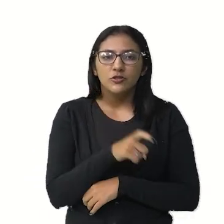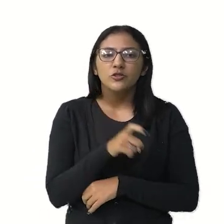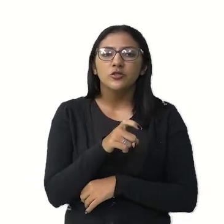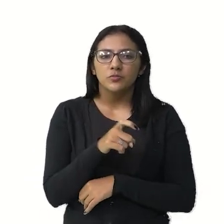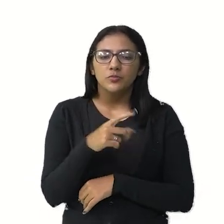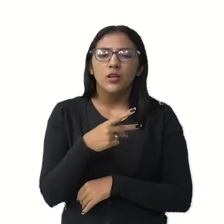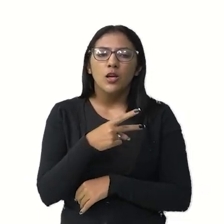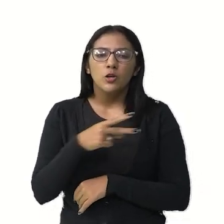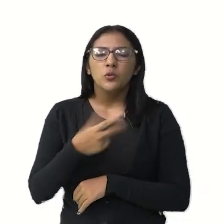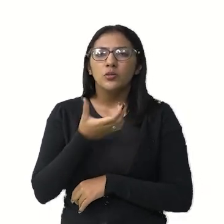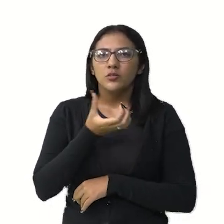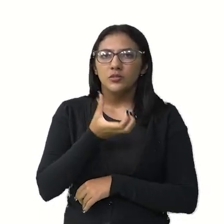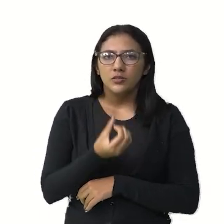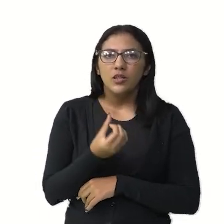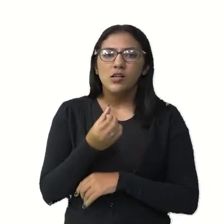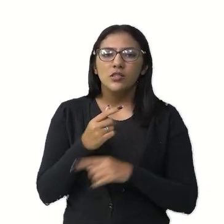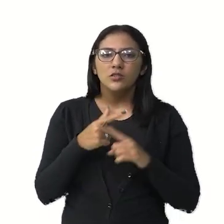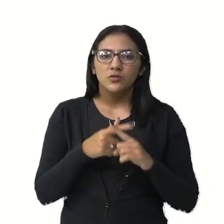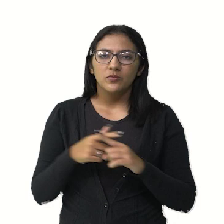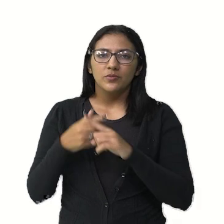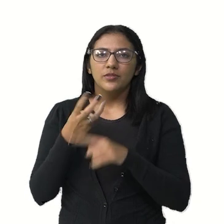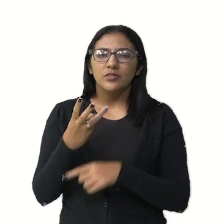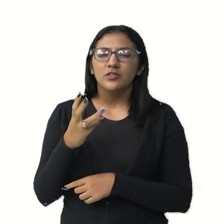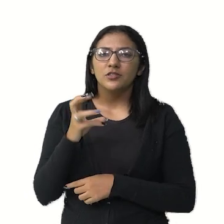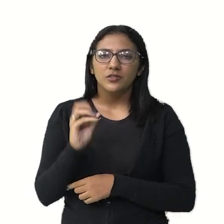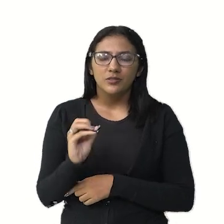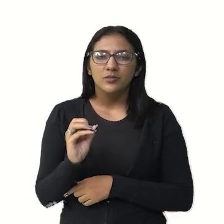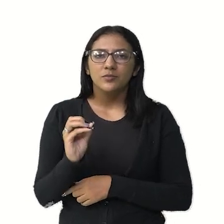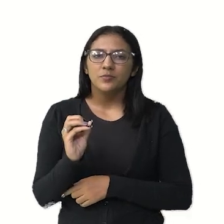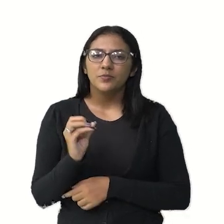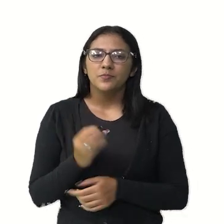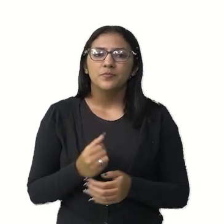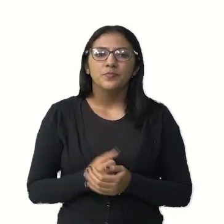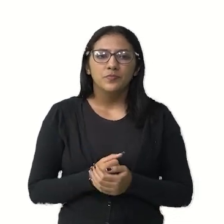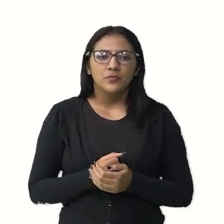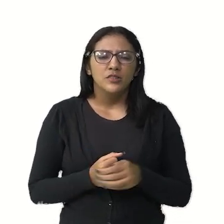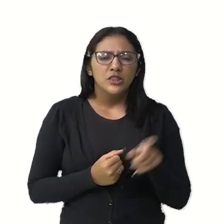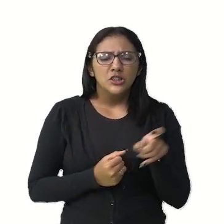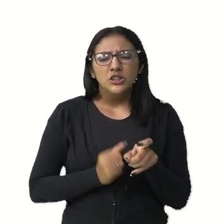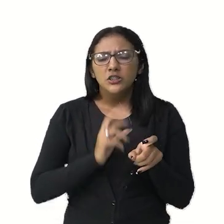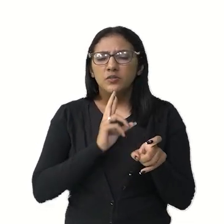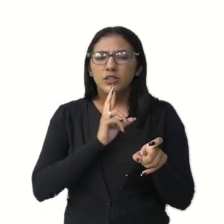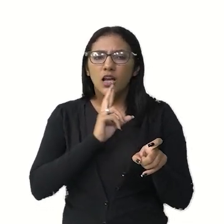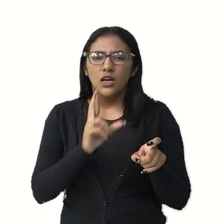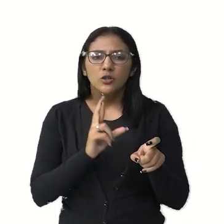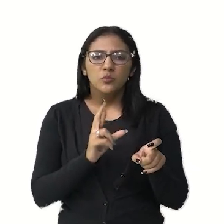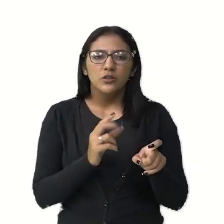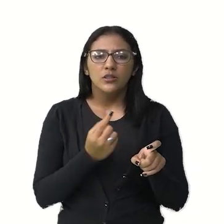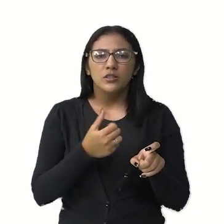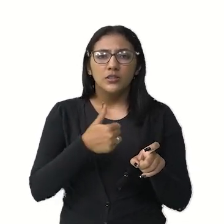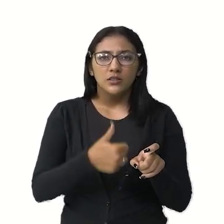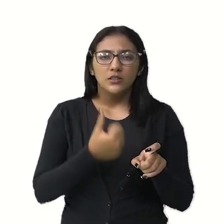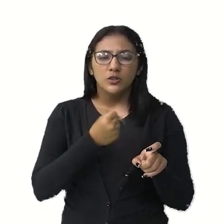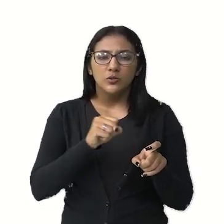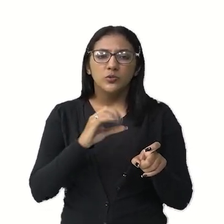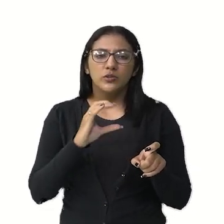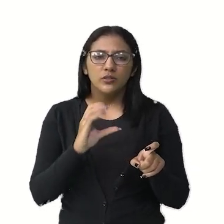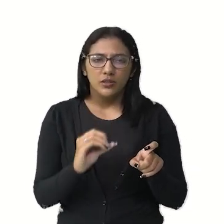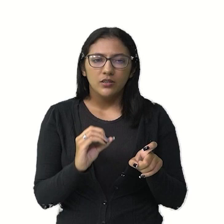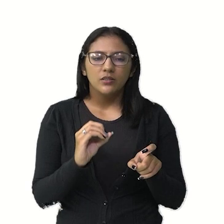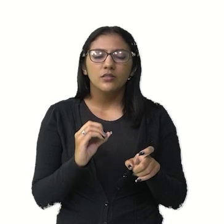com x igual a 6 vezes 30. x vai ser igual a 180